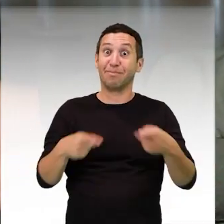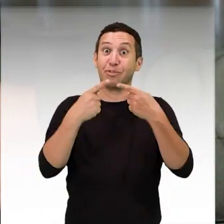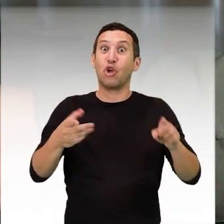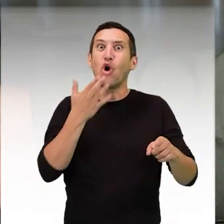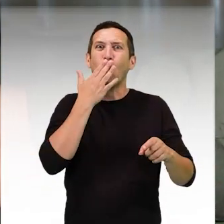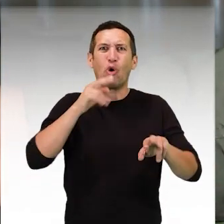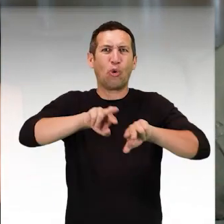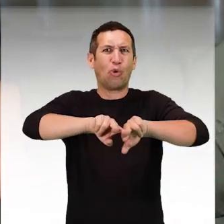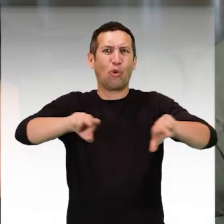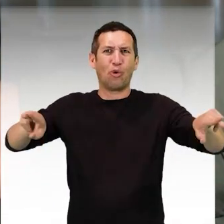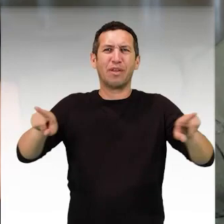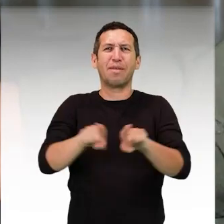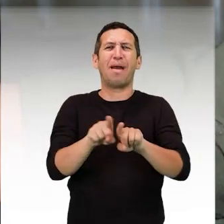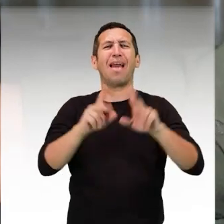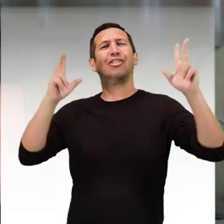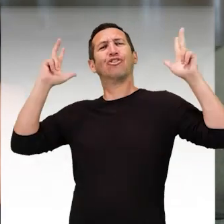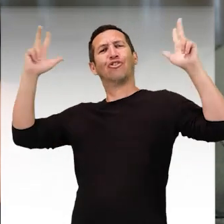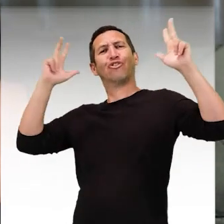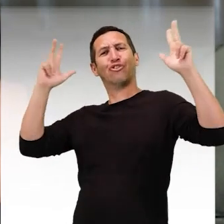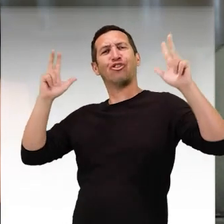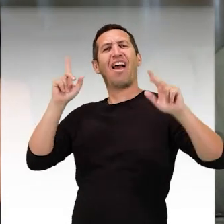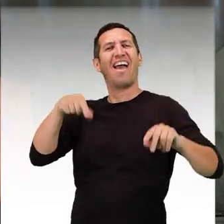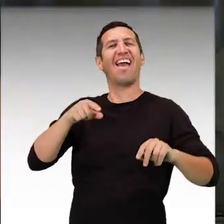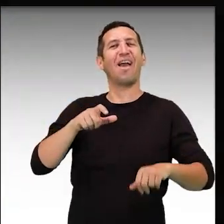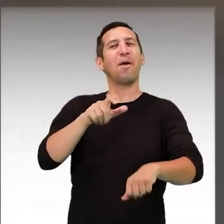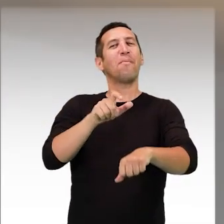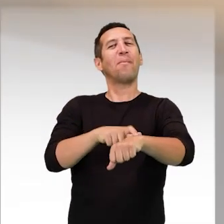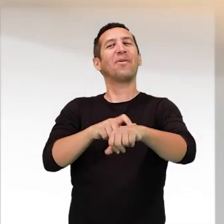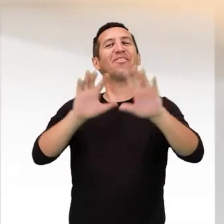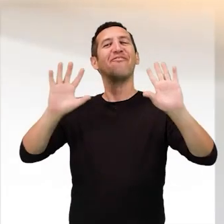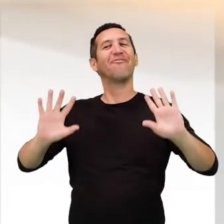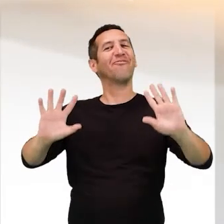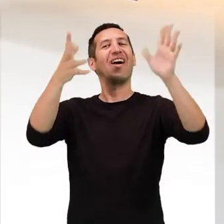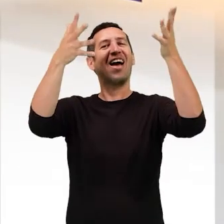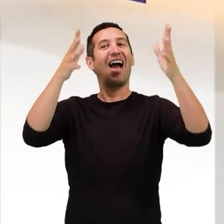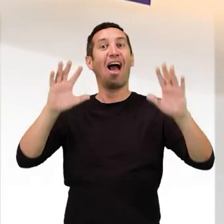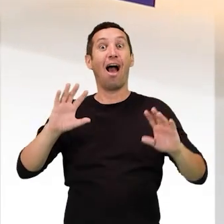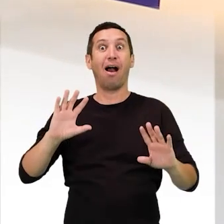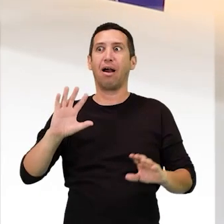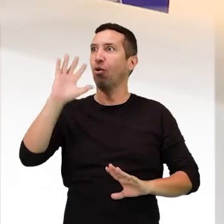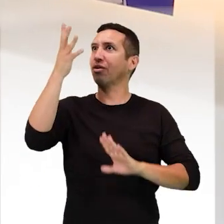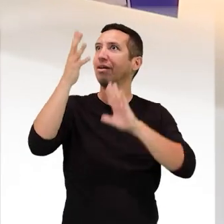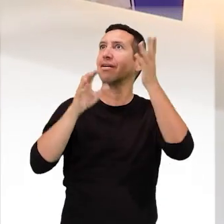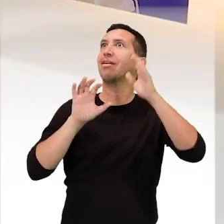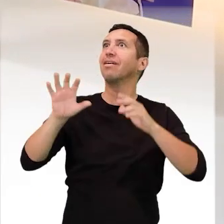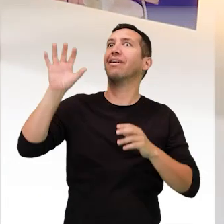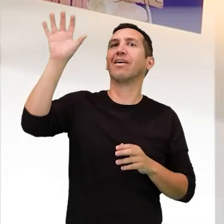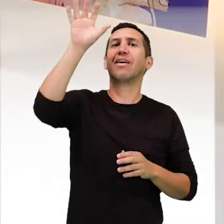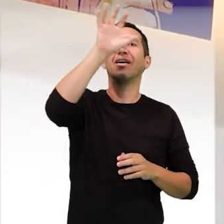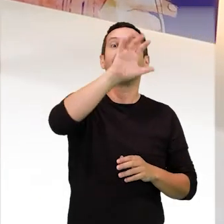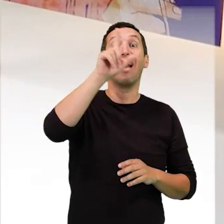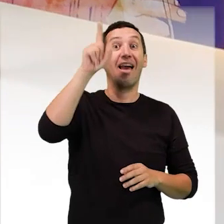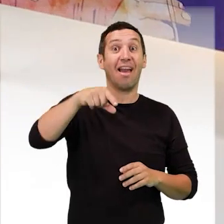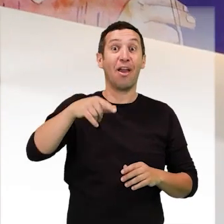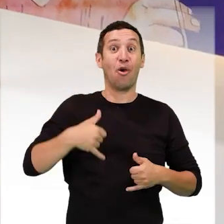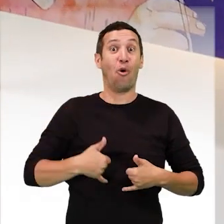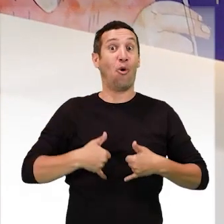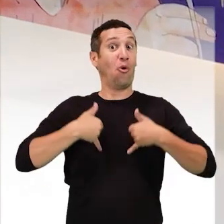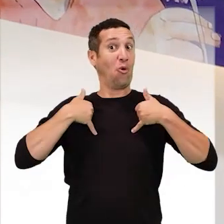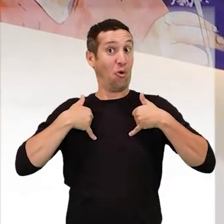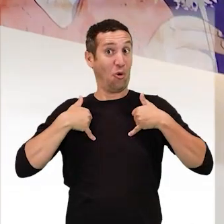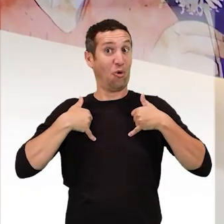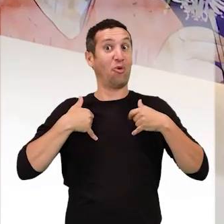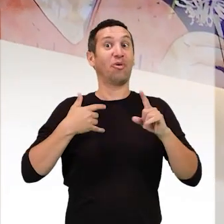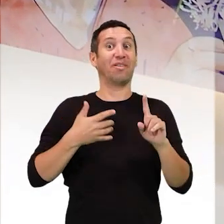enfim, estar cientes e alertas para a situação. Muitas cores, música e bastante reverência.